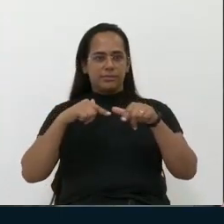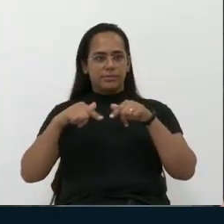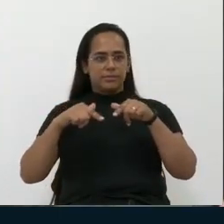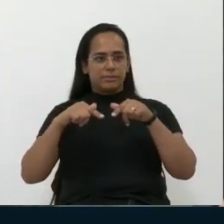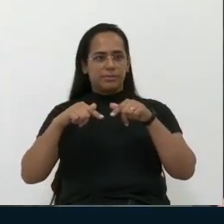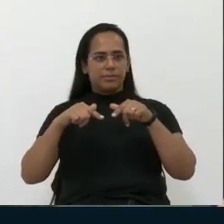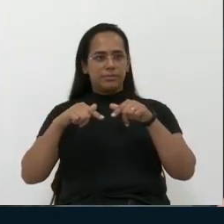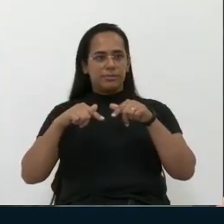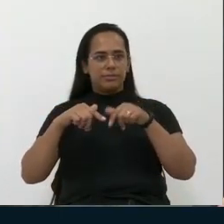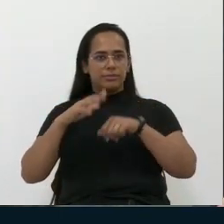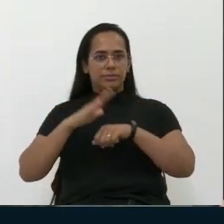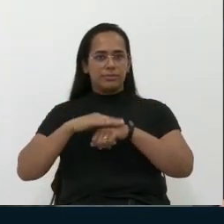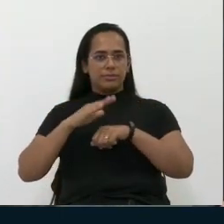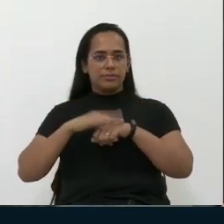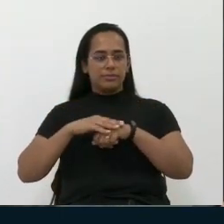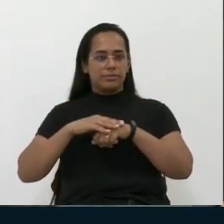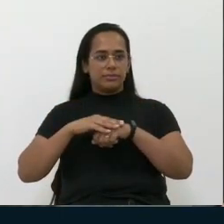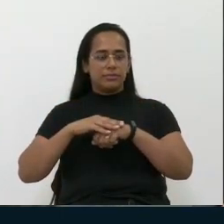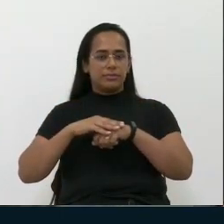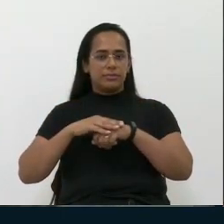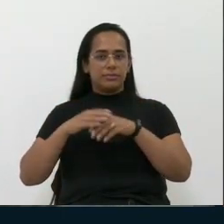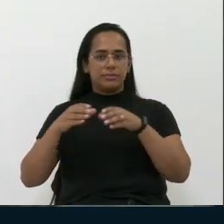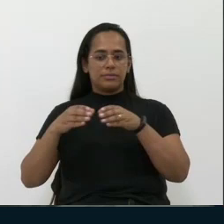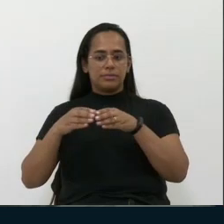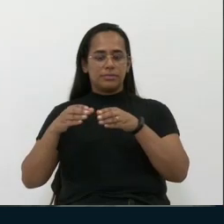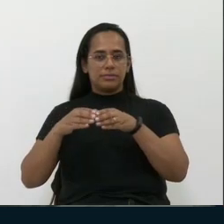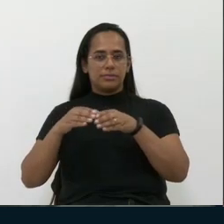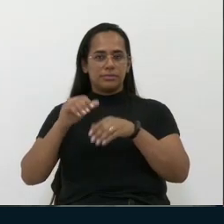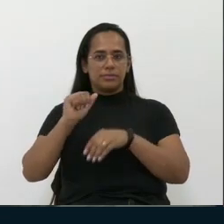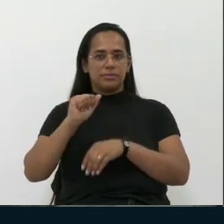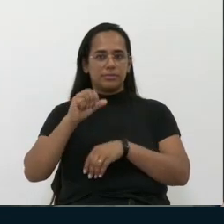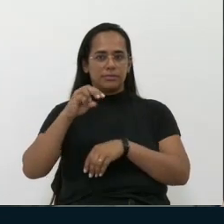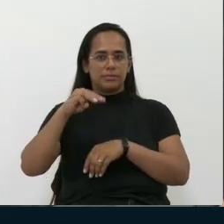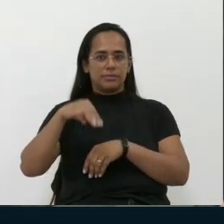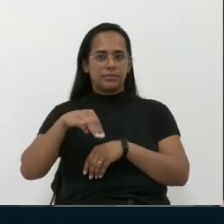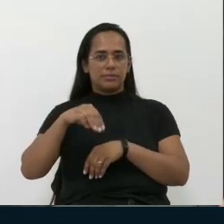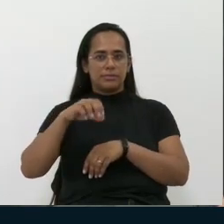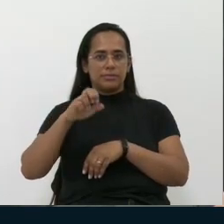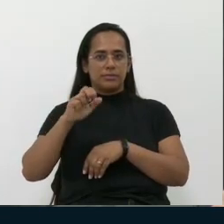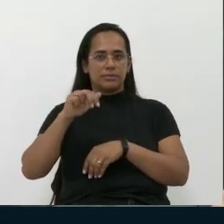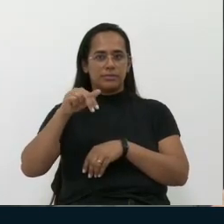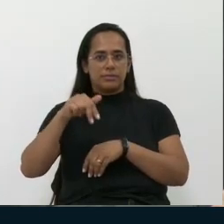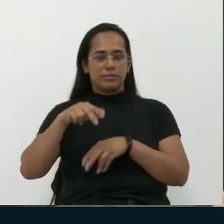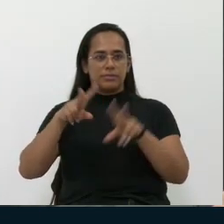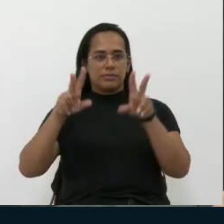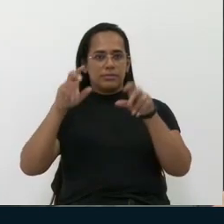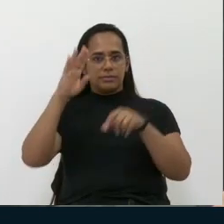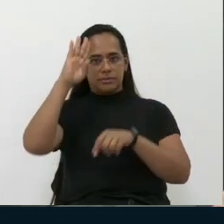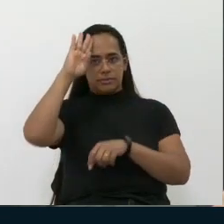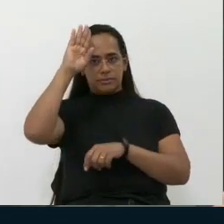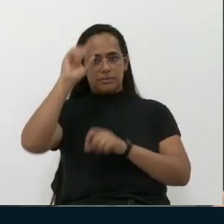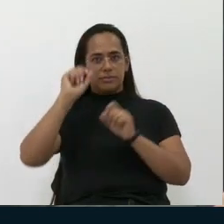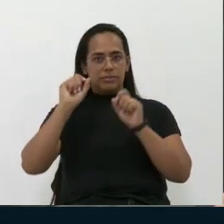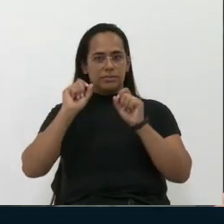AMEM, Associação das Mulheres em Movimento, e o tema principal do evento do